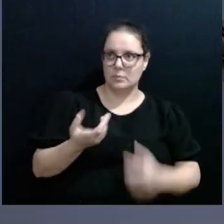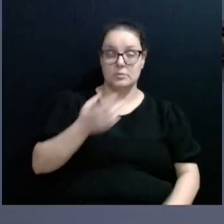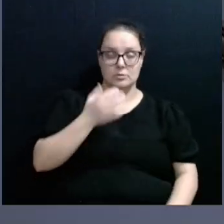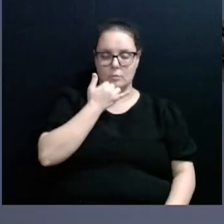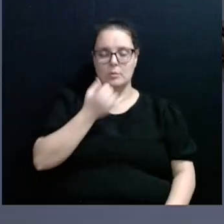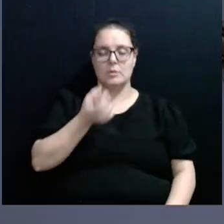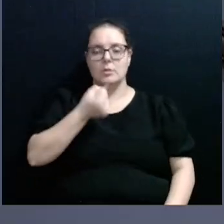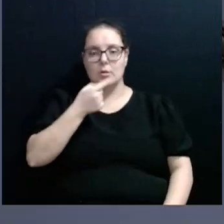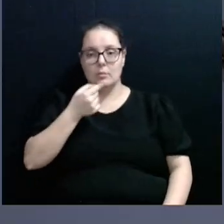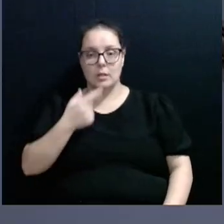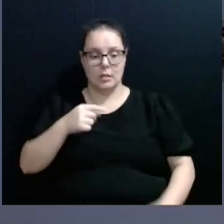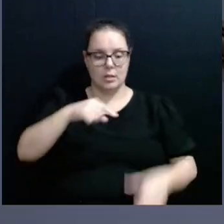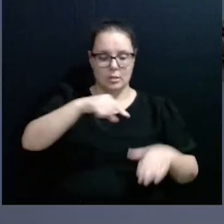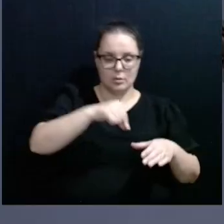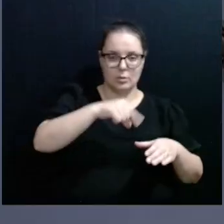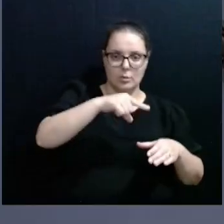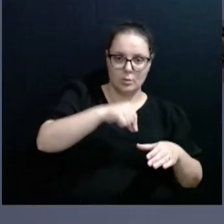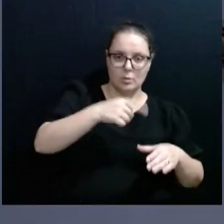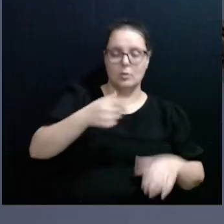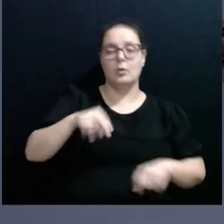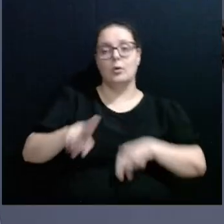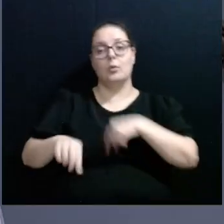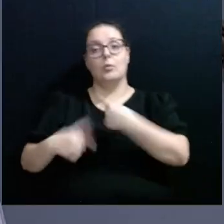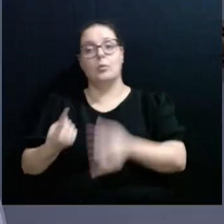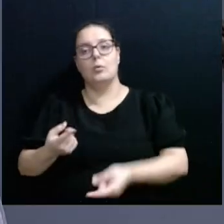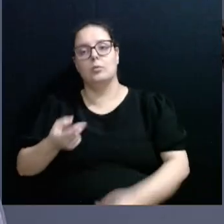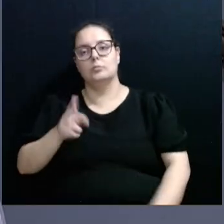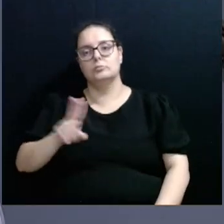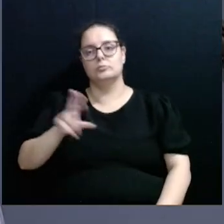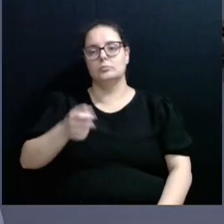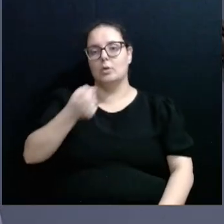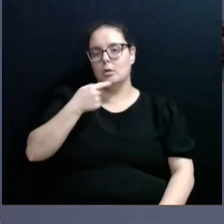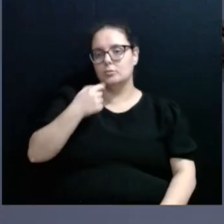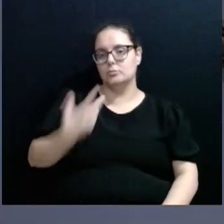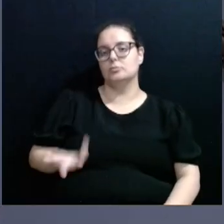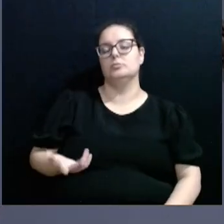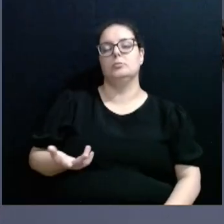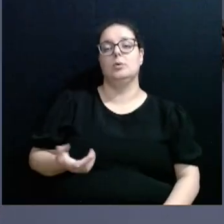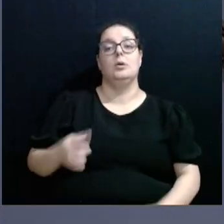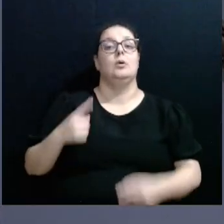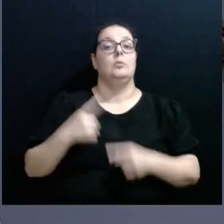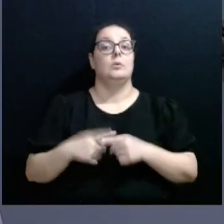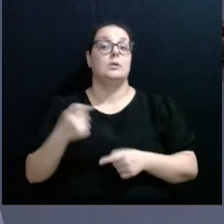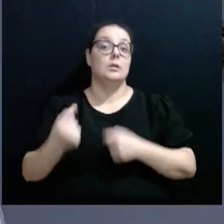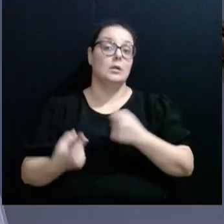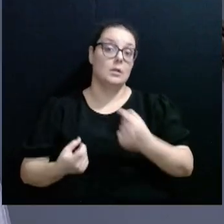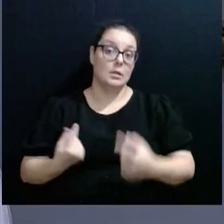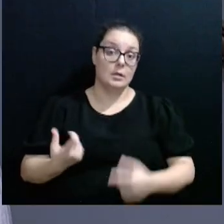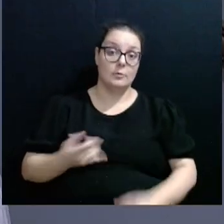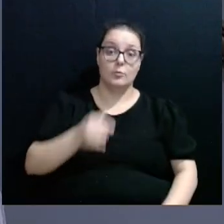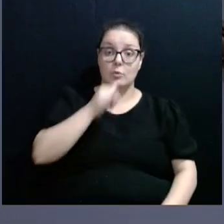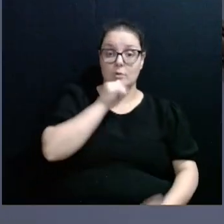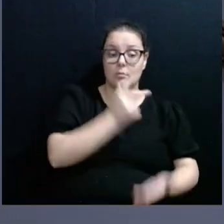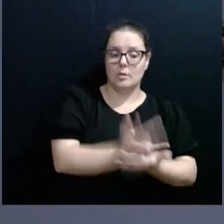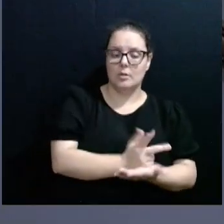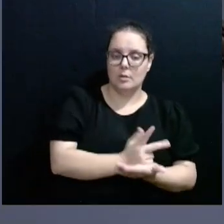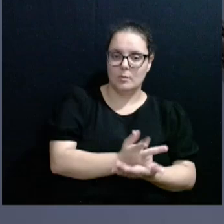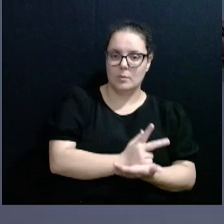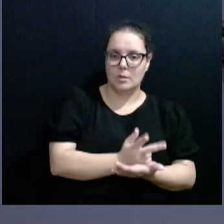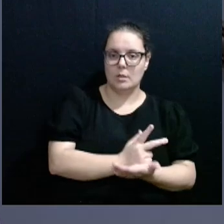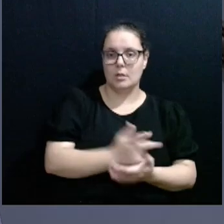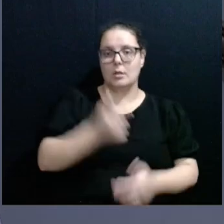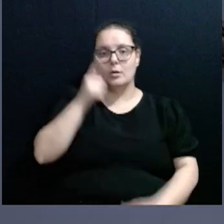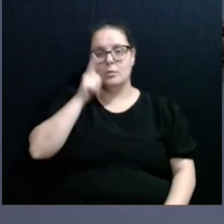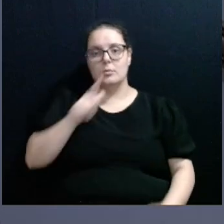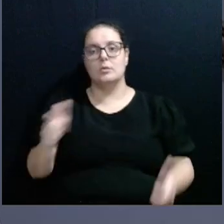então é alguma outra forma de utilização, porque tem alguns casos, né, de epilepsias que você consegue reduzir de